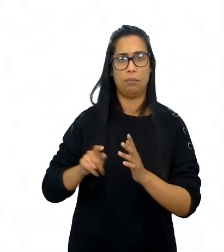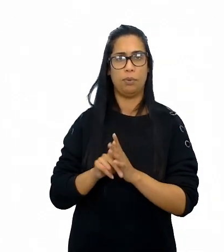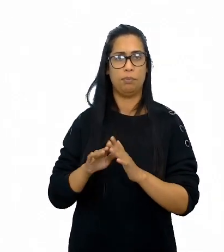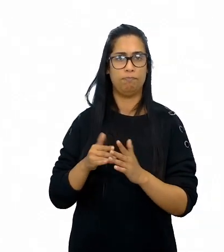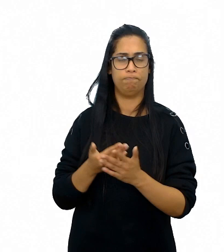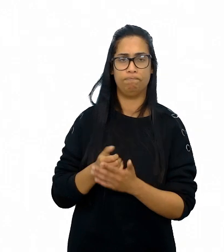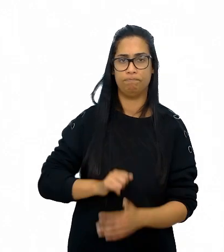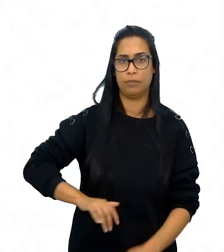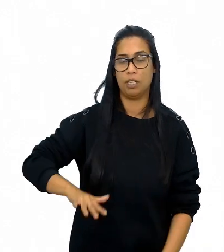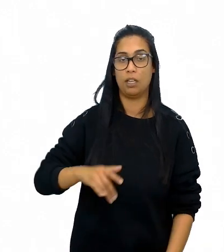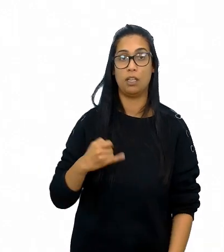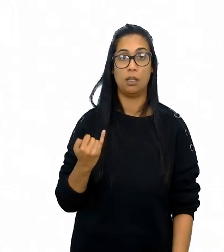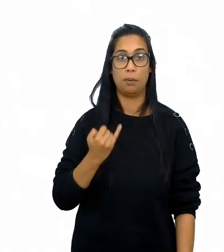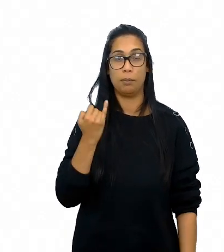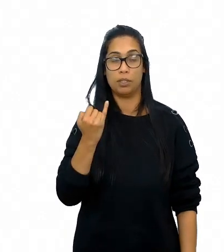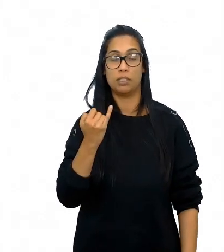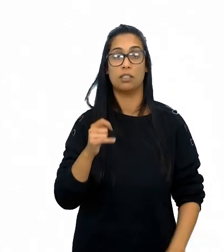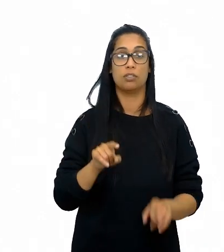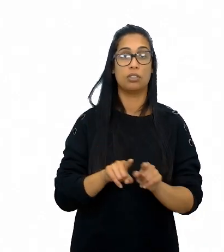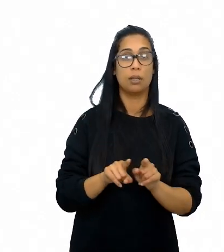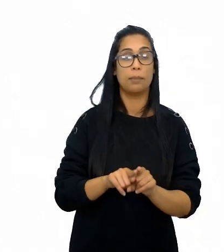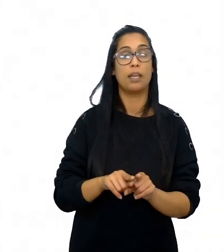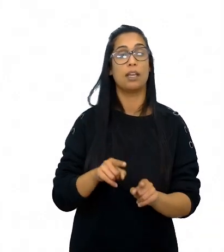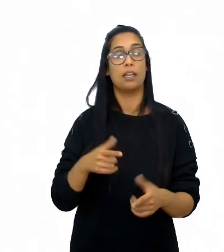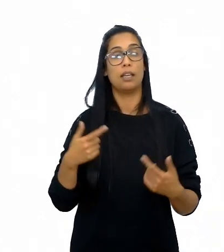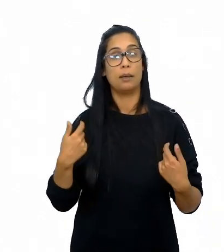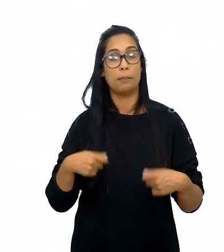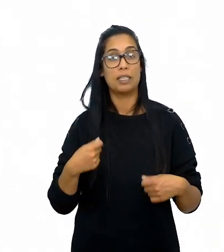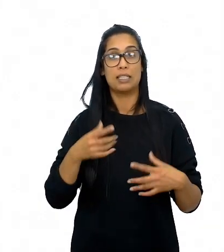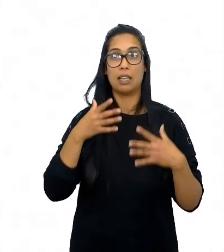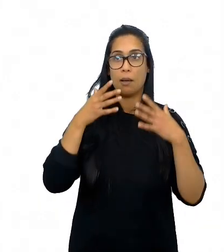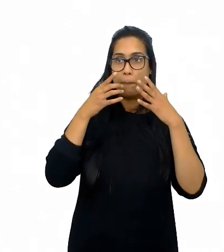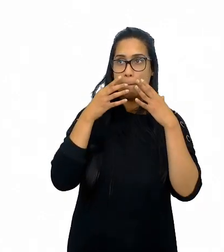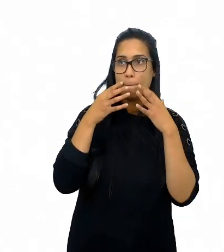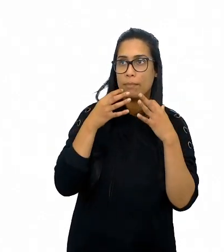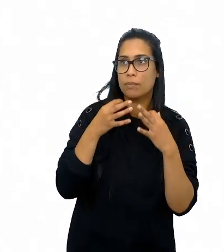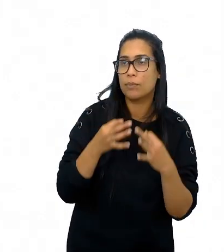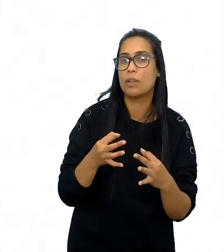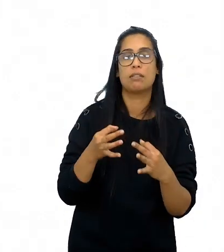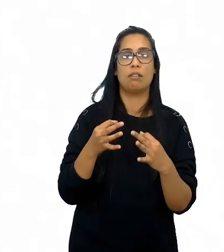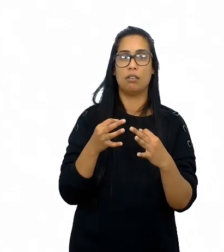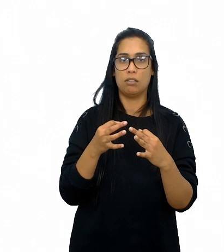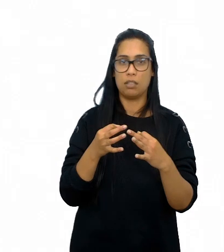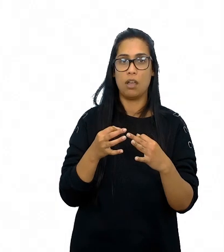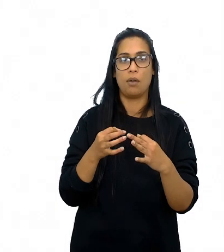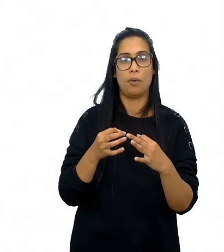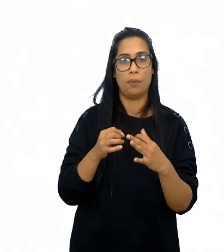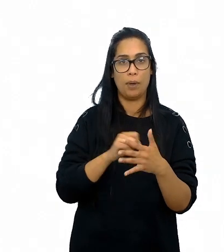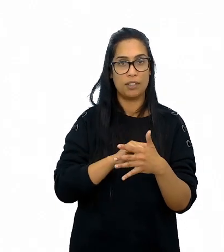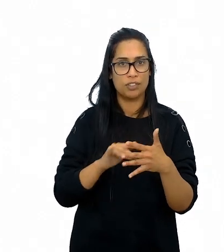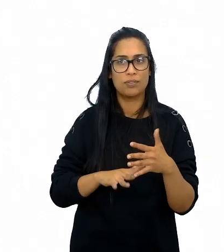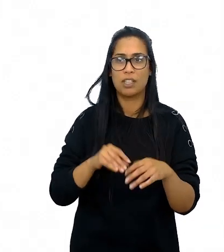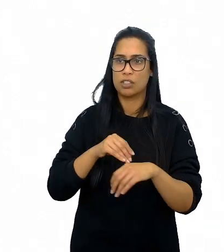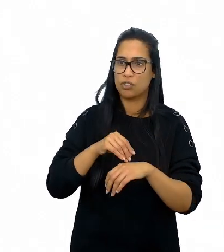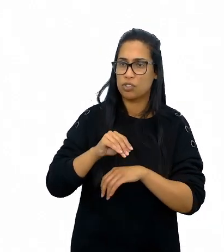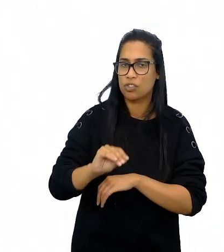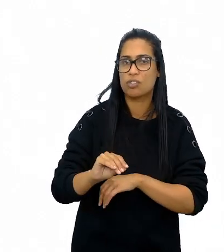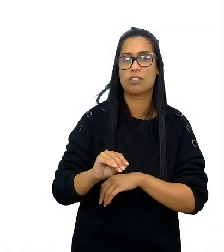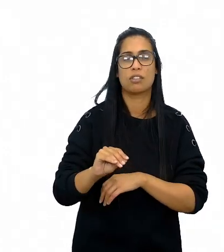é muito importante que também sejam pensadas, né, sugestões de atividades que possam vir a ser